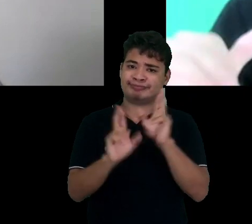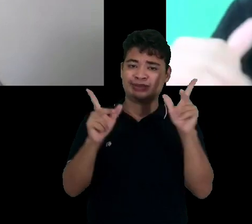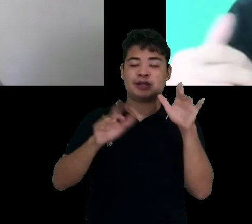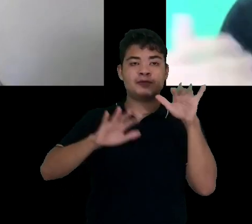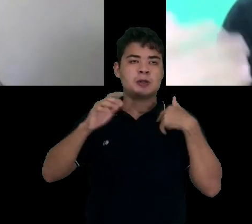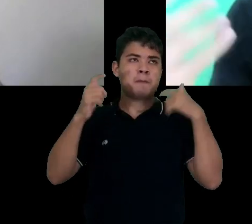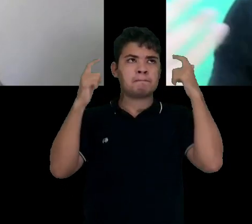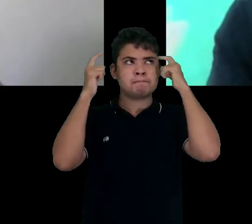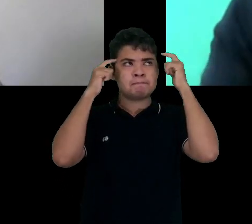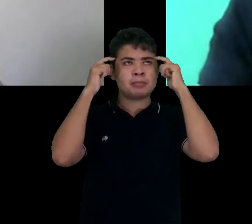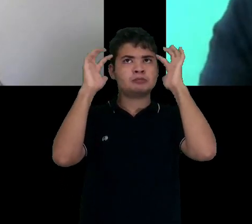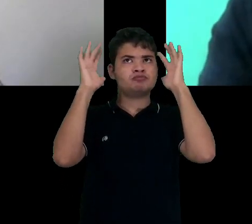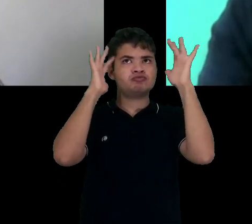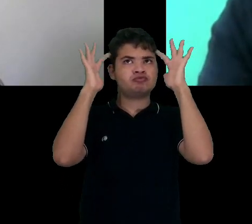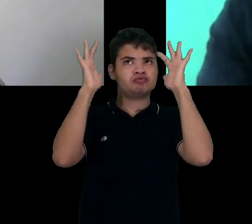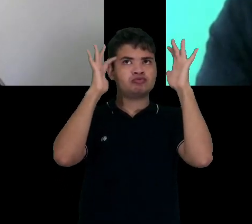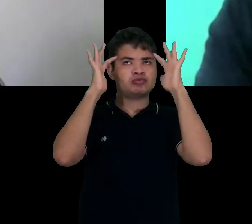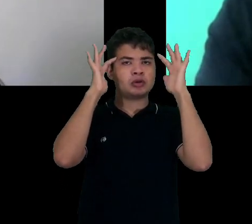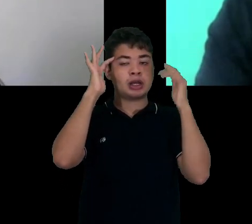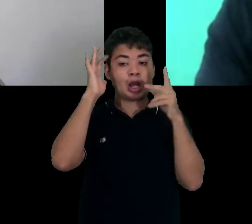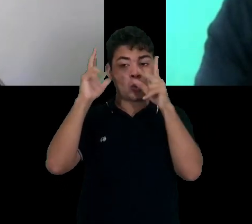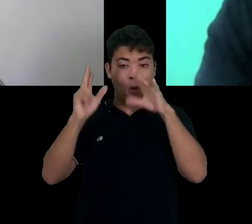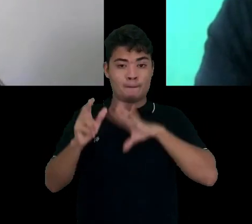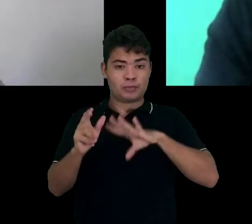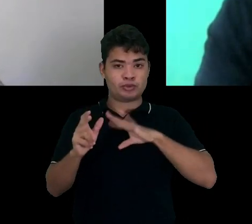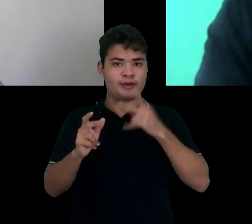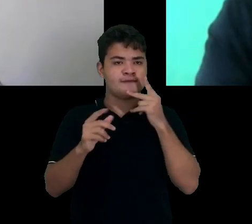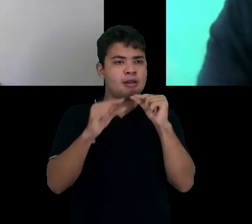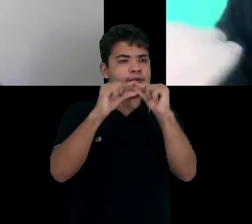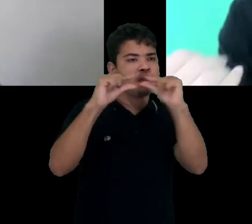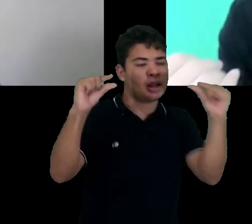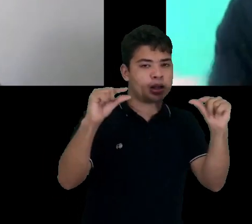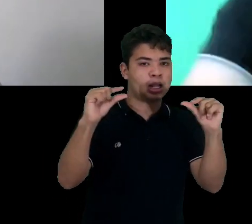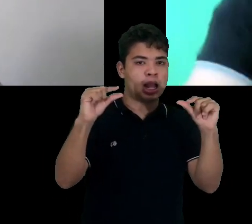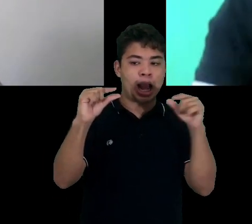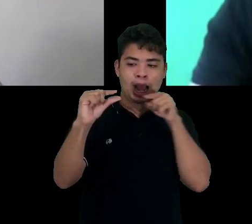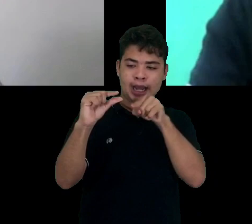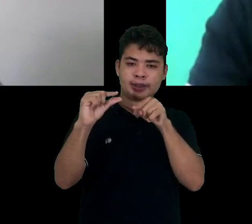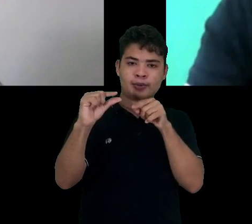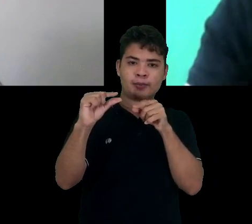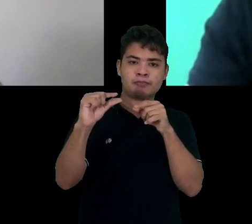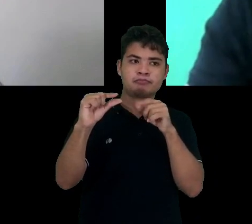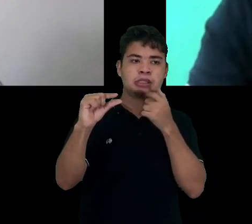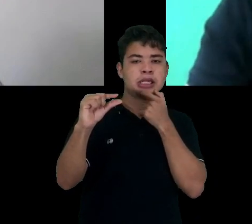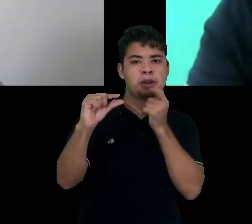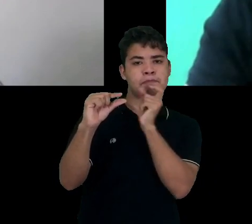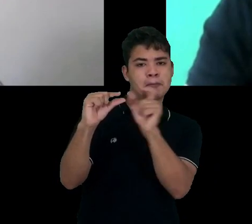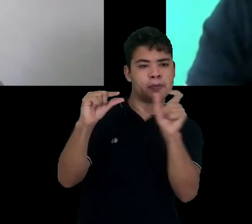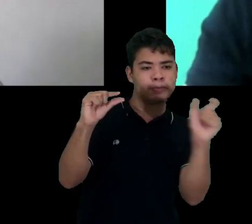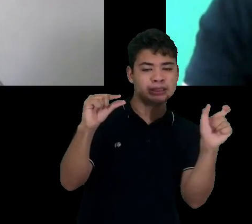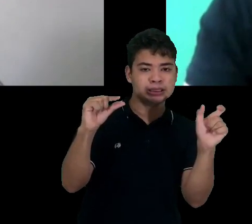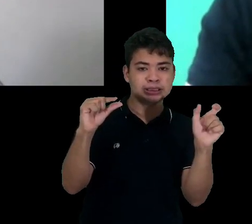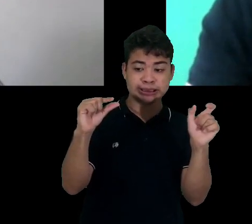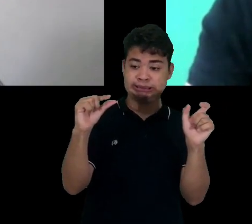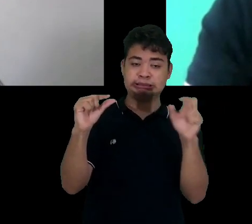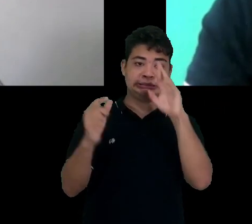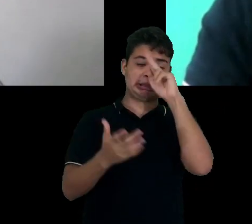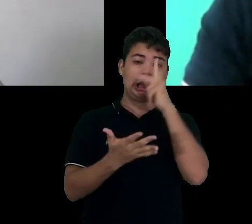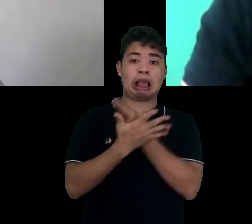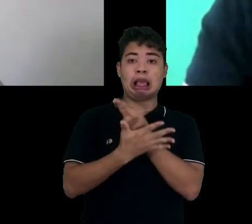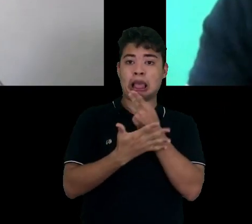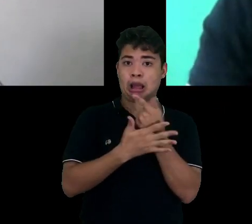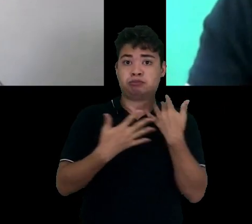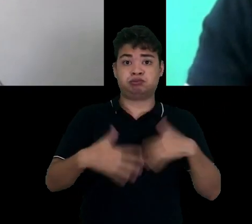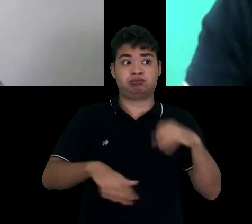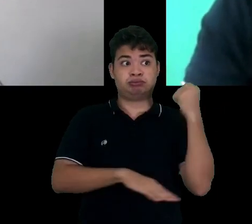nós formulamos na nossa mente do jeito que nós falaríamos em português e soltamos no outro idioma. E que